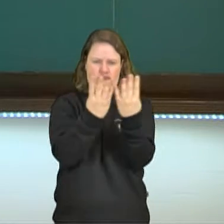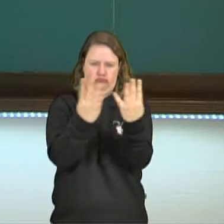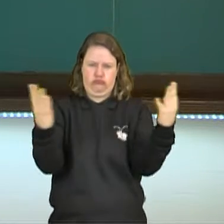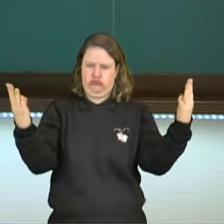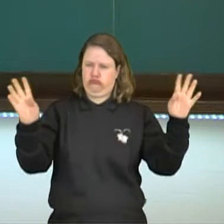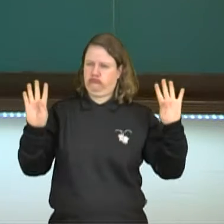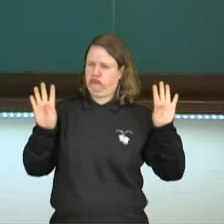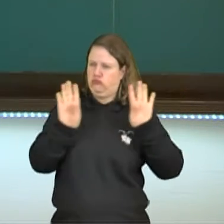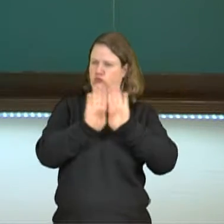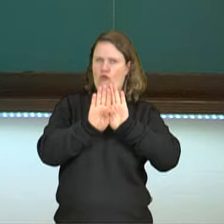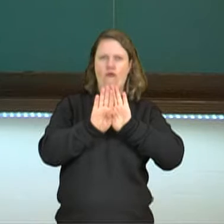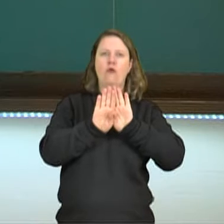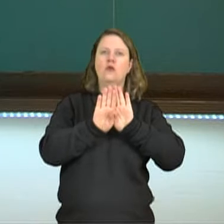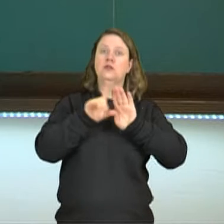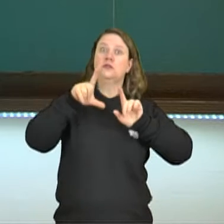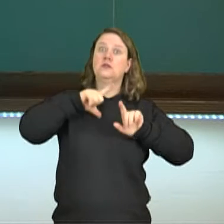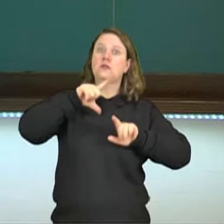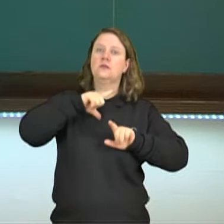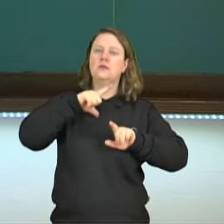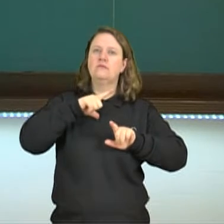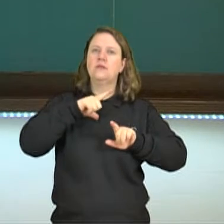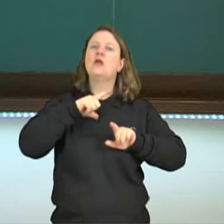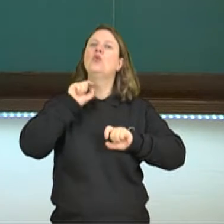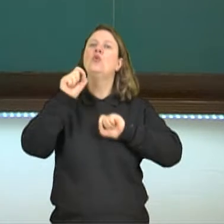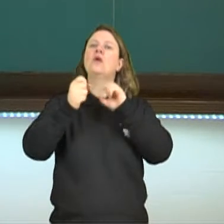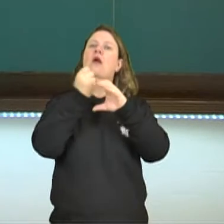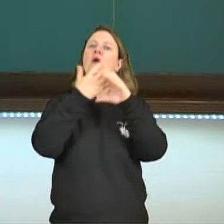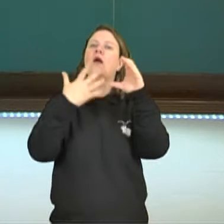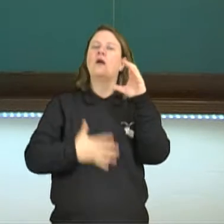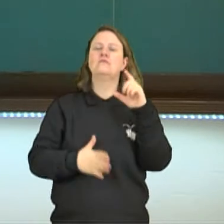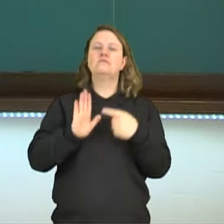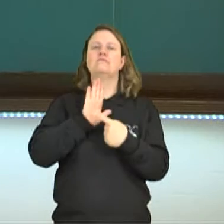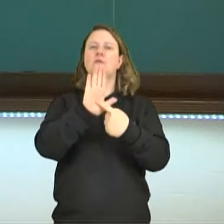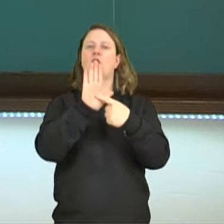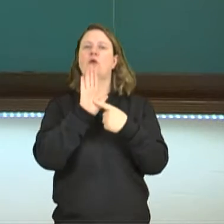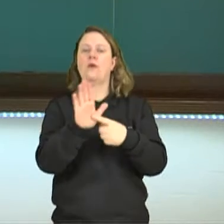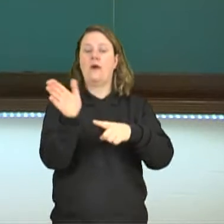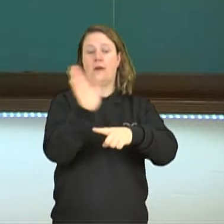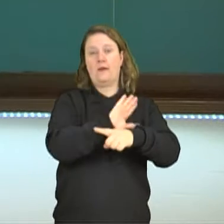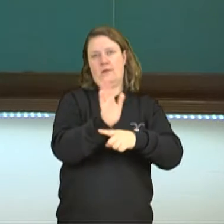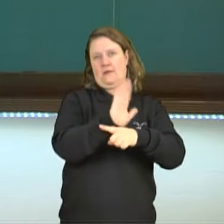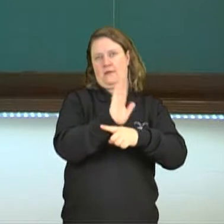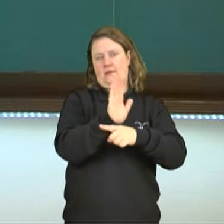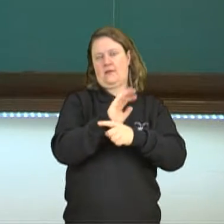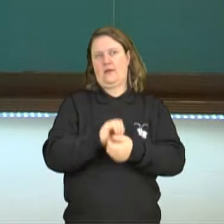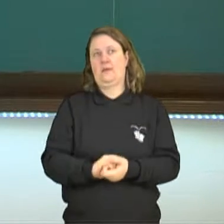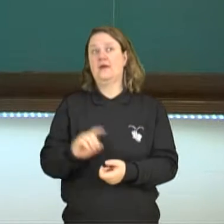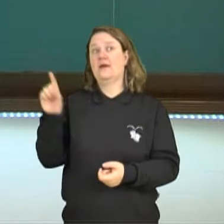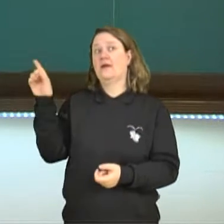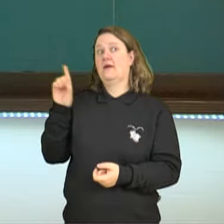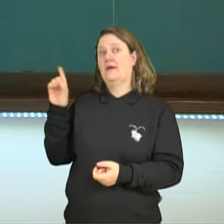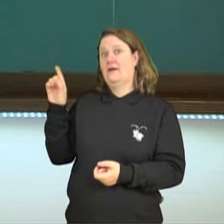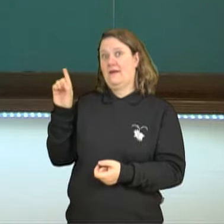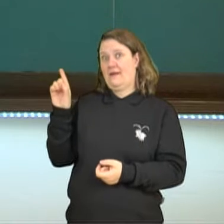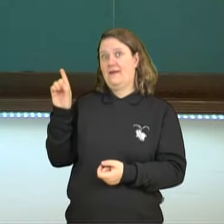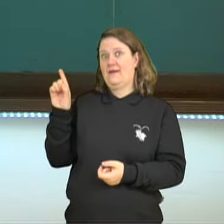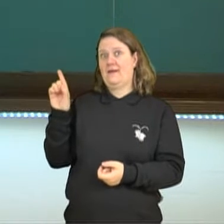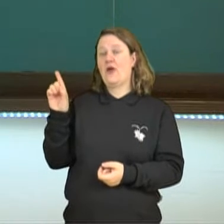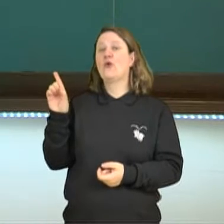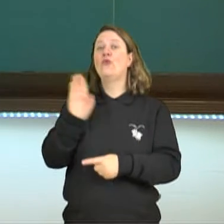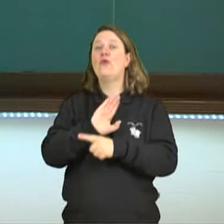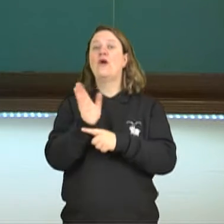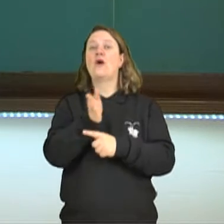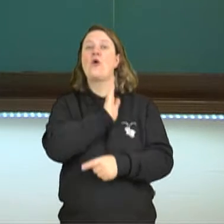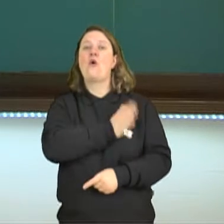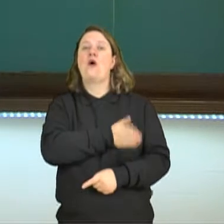aí aspectos da Idade Média retratados nos filmes. Trago aqui para vocês um filme,